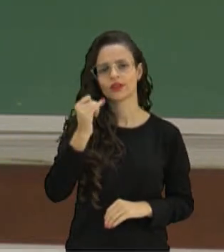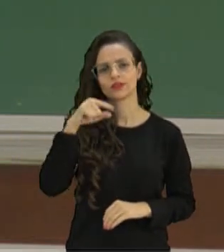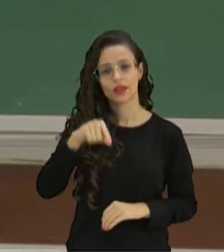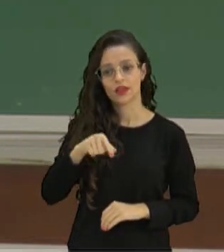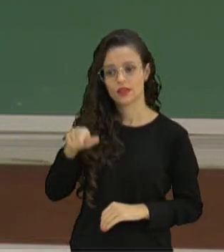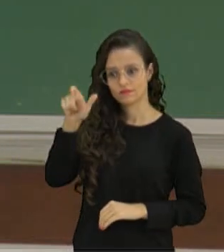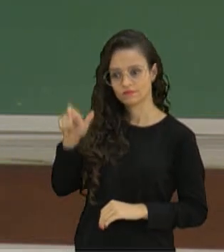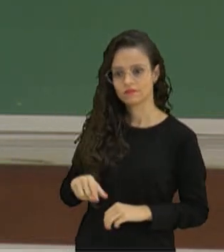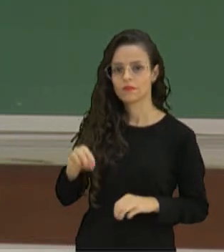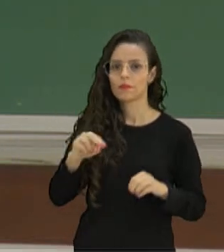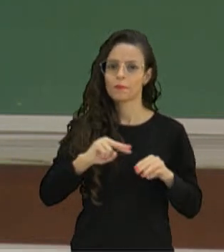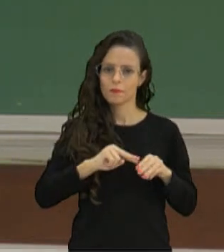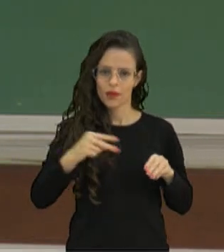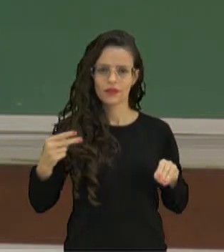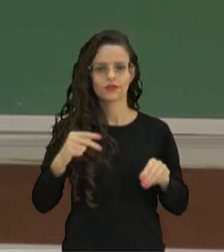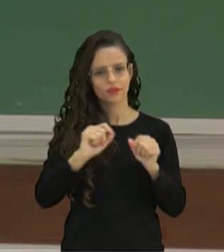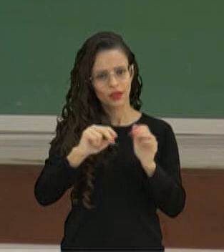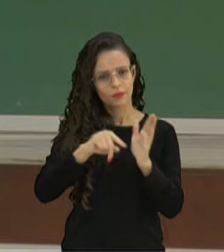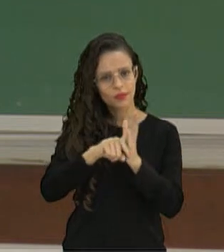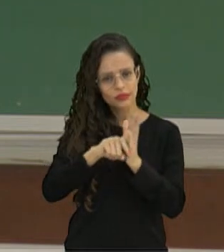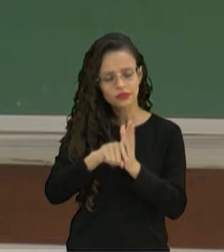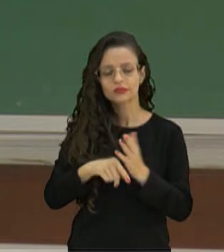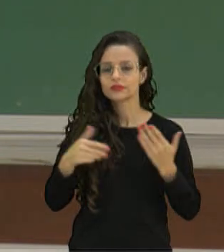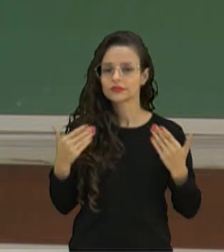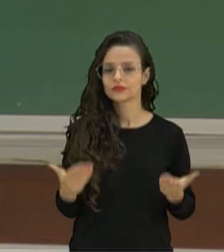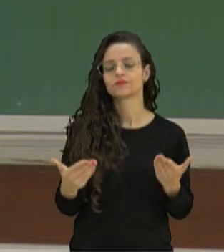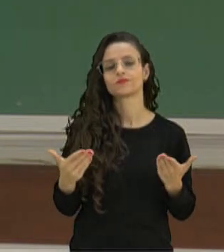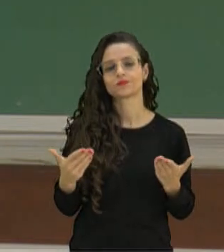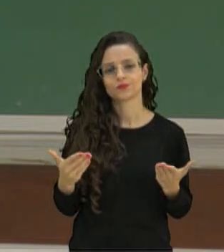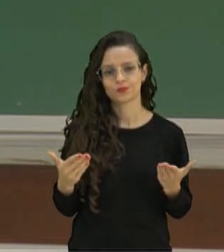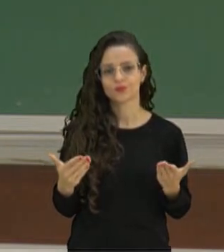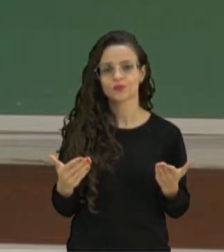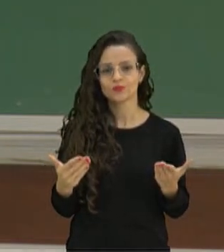Mendel pudesse fazer a sua pesquisa, que